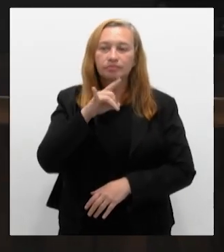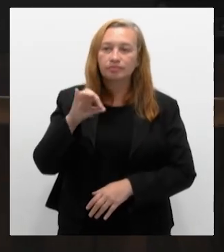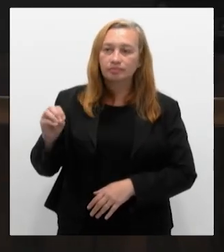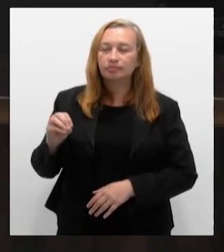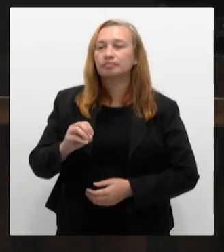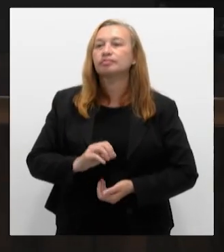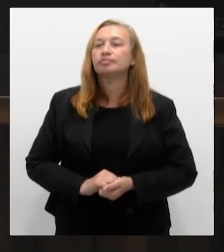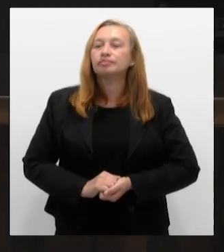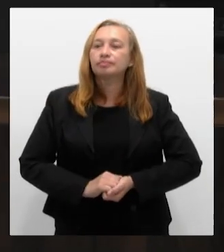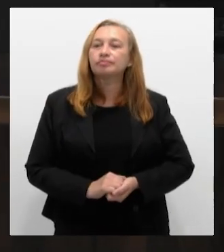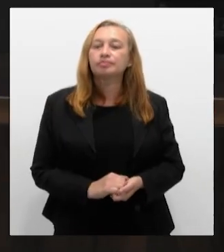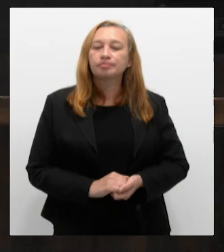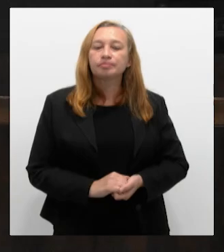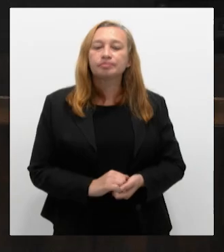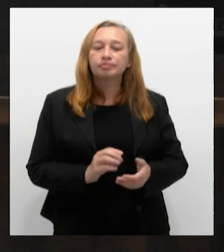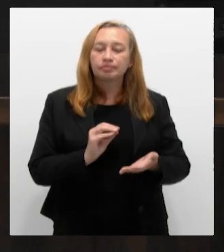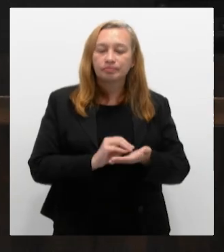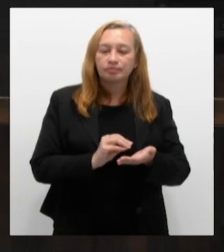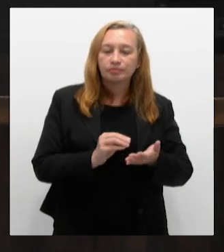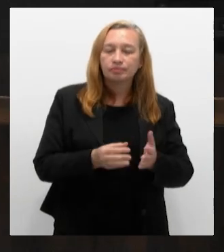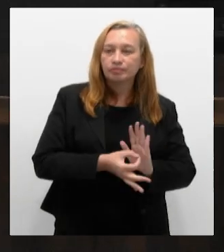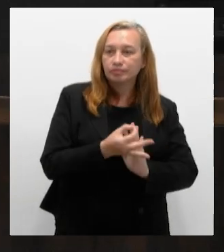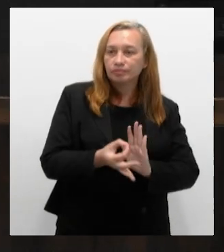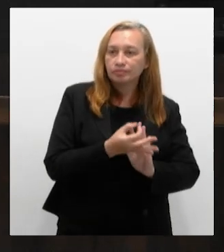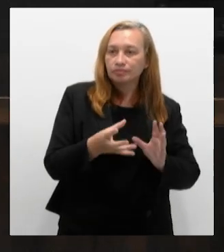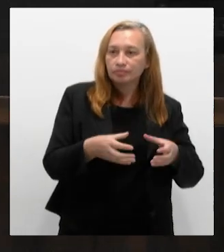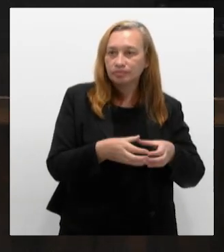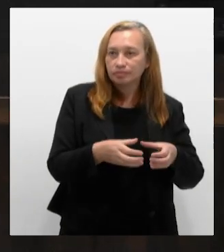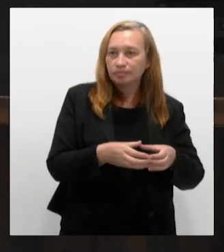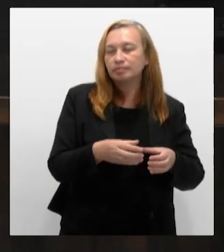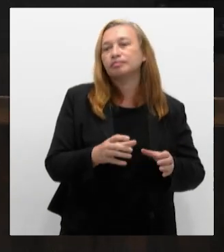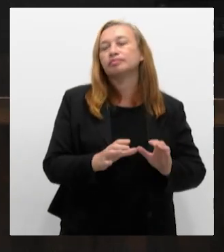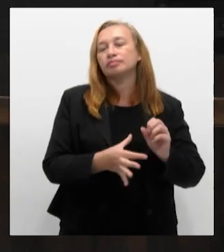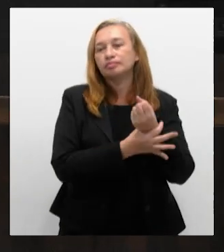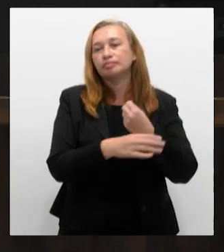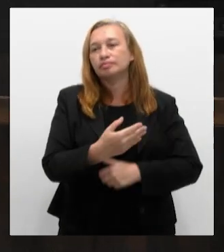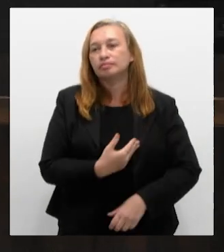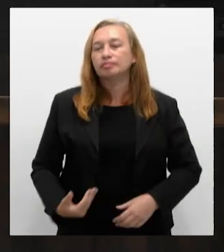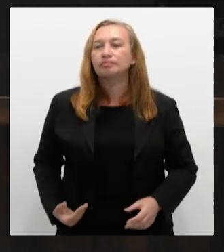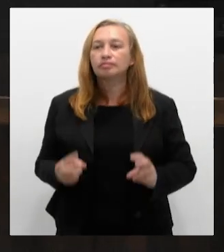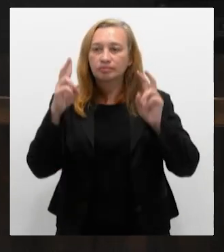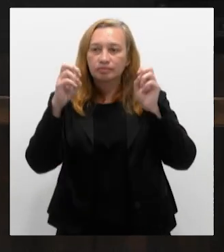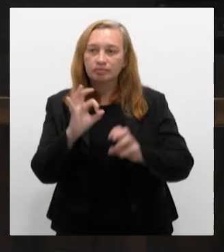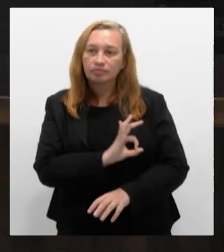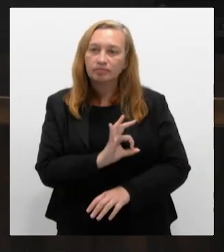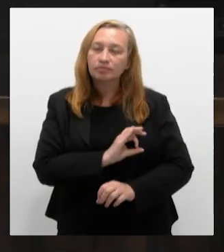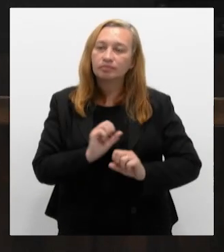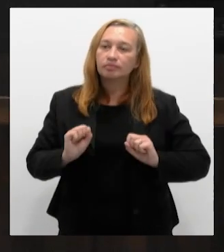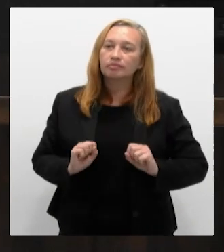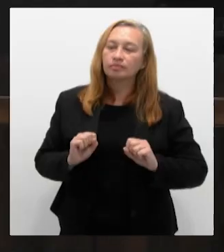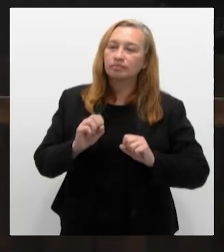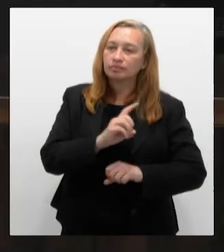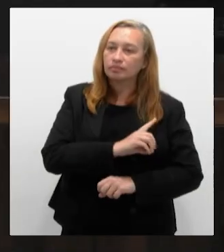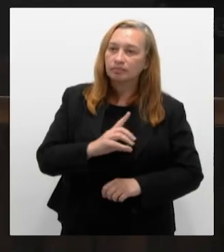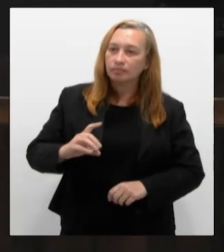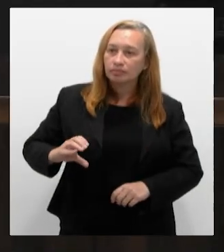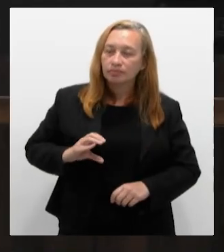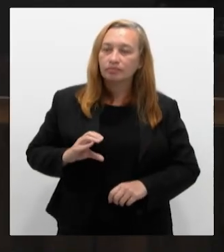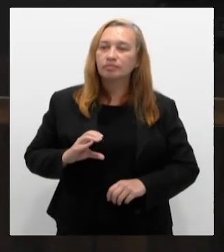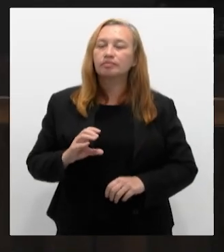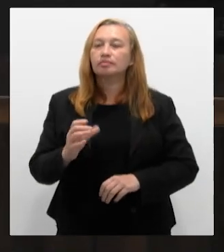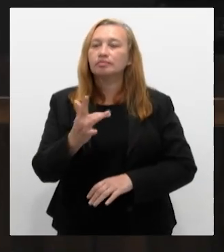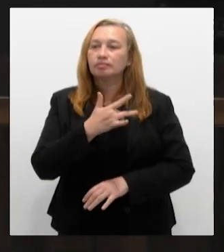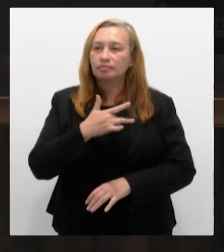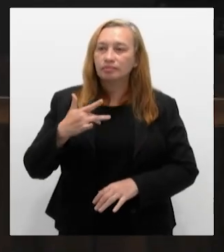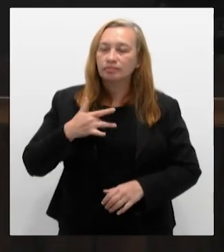Lins, pendendo de pareceres das comissões de Segurança Pública e Assuntos de Polícia, Defesa Civil, Saúde, Economia,